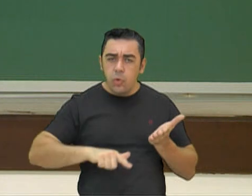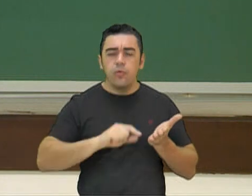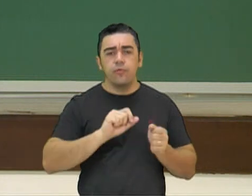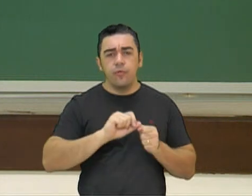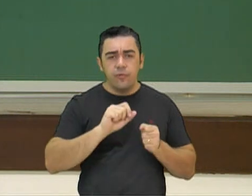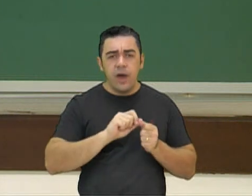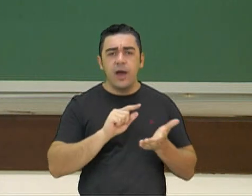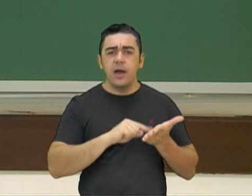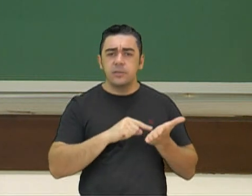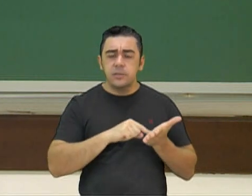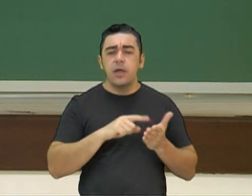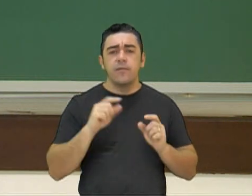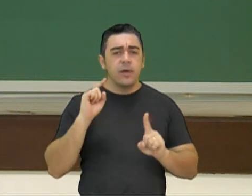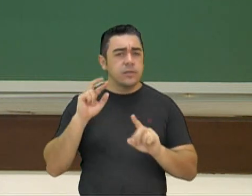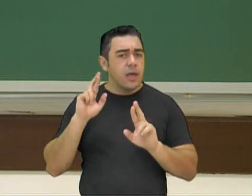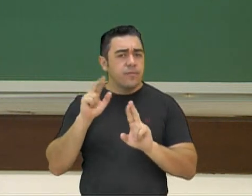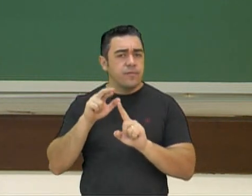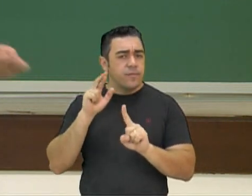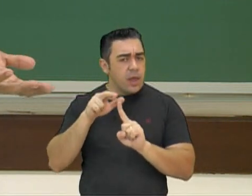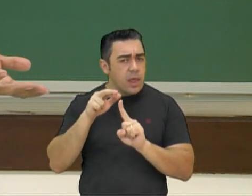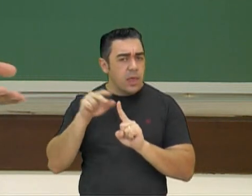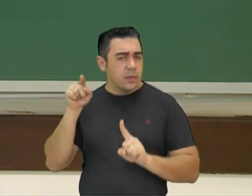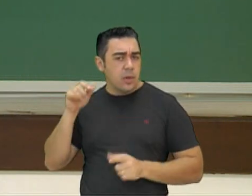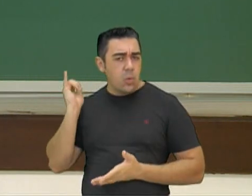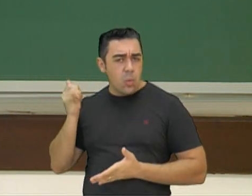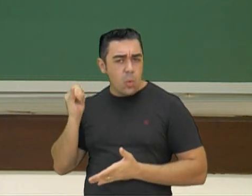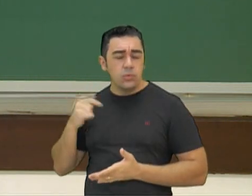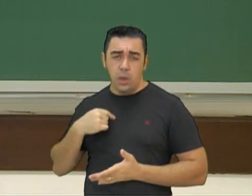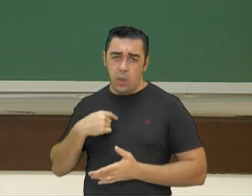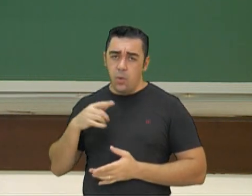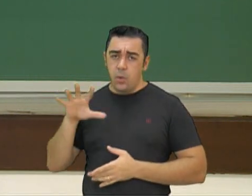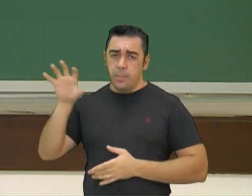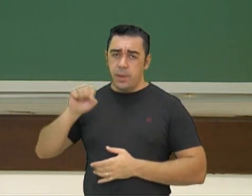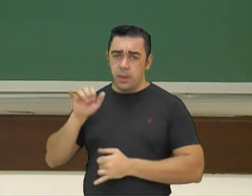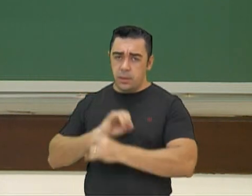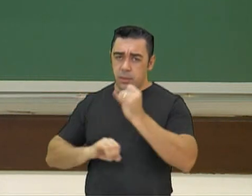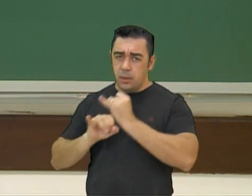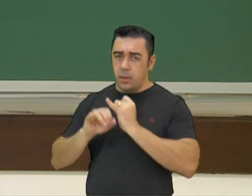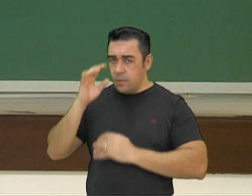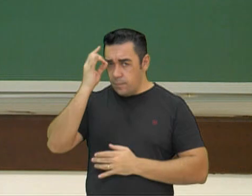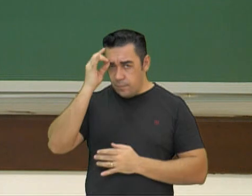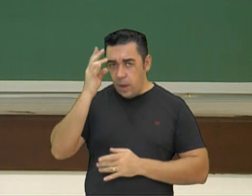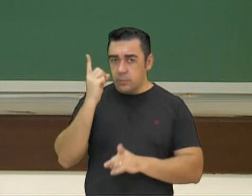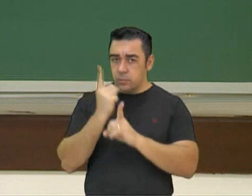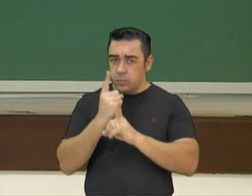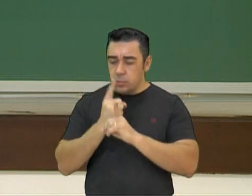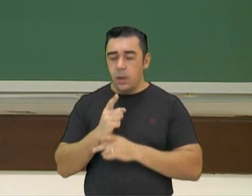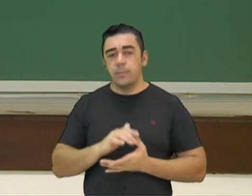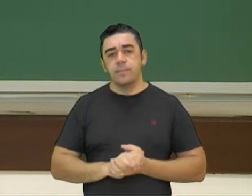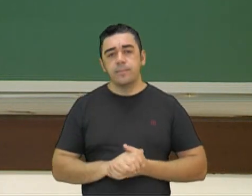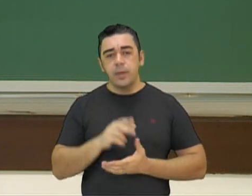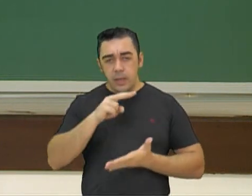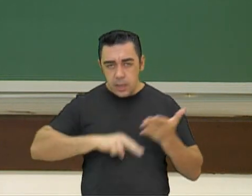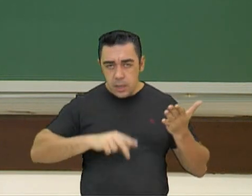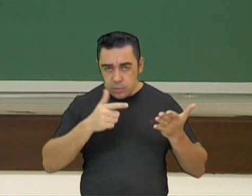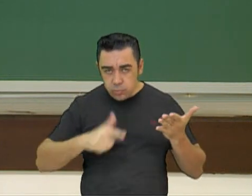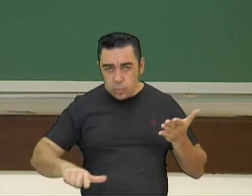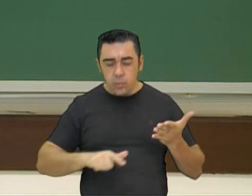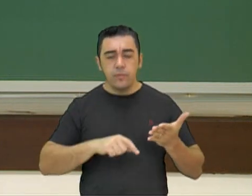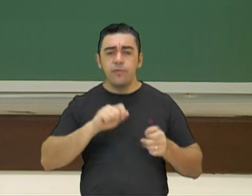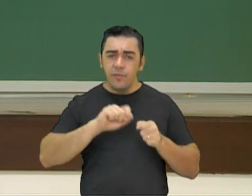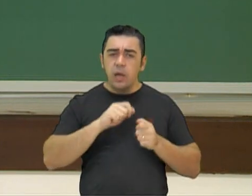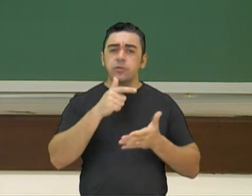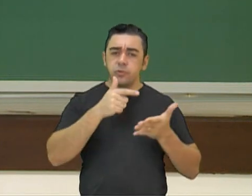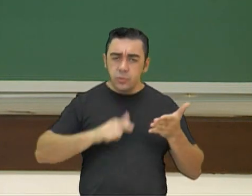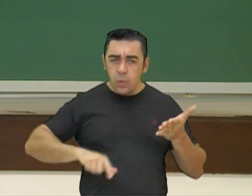referência do conto, procurem na internet, né, que é de onde eu tirei mesmo, né, então tá fácil de achar, leia de novo, faça de novo